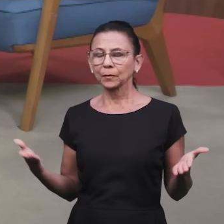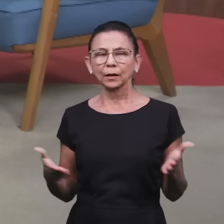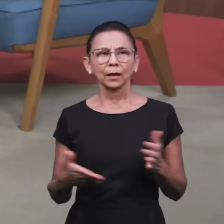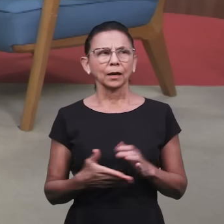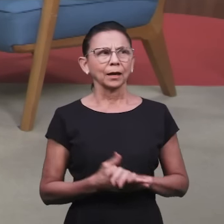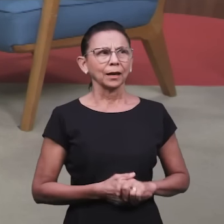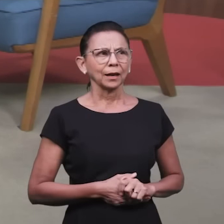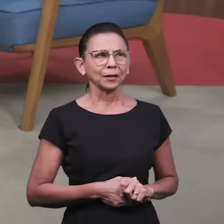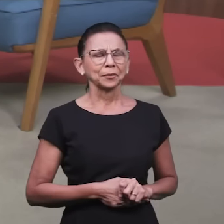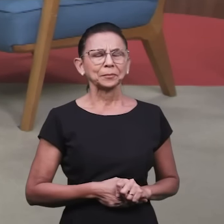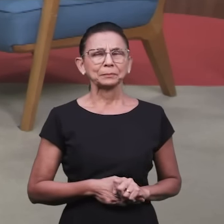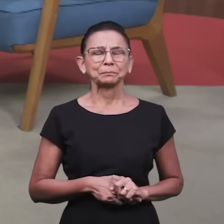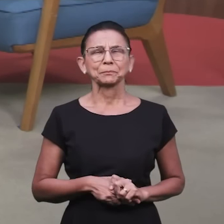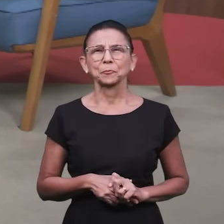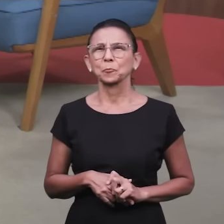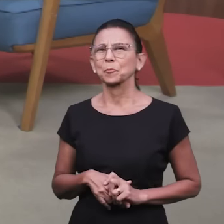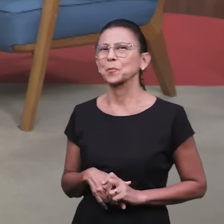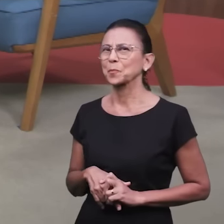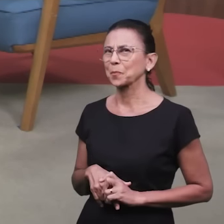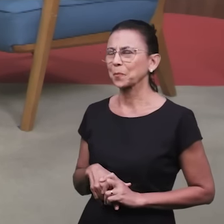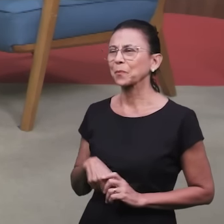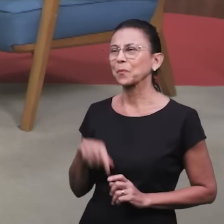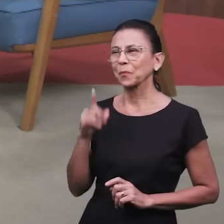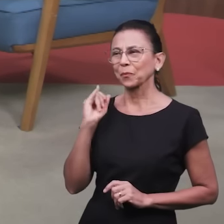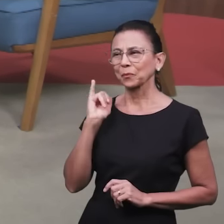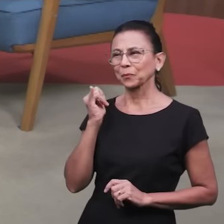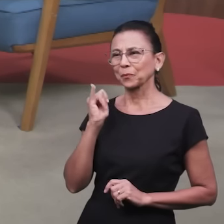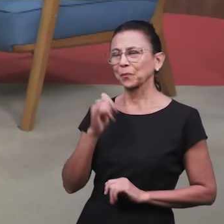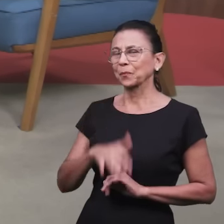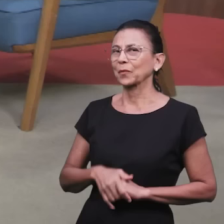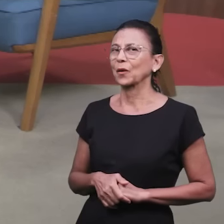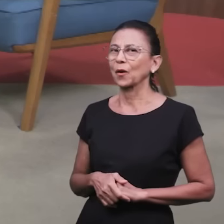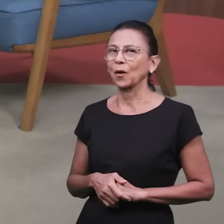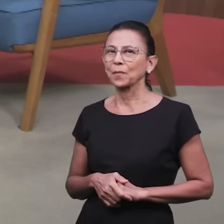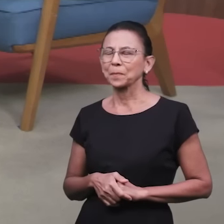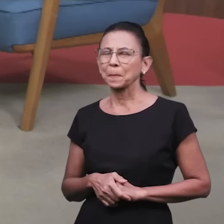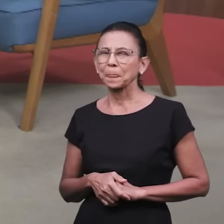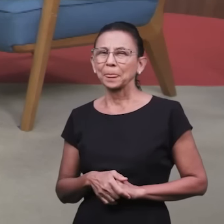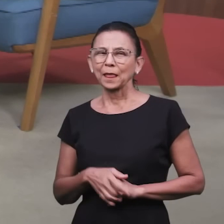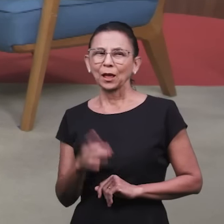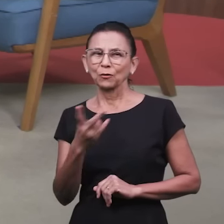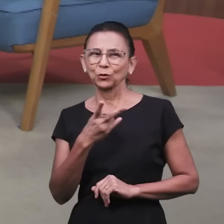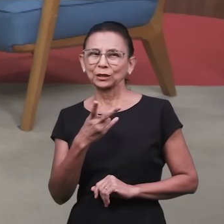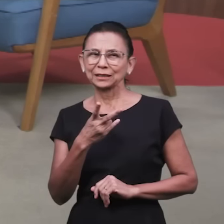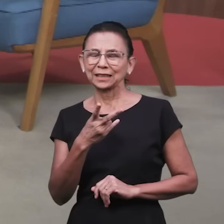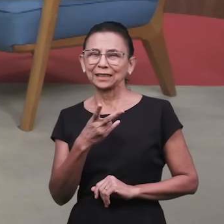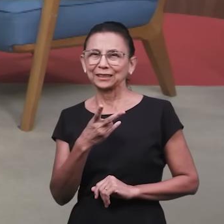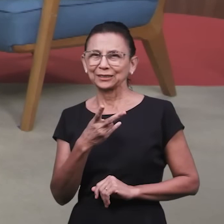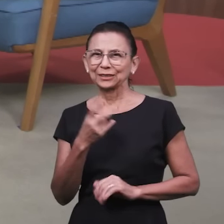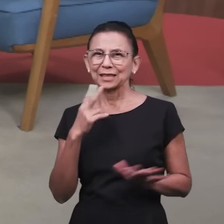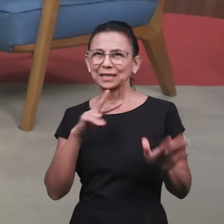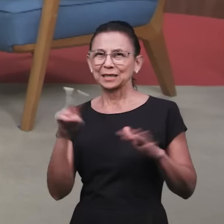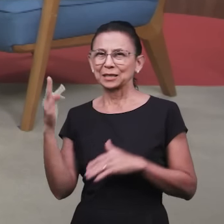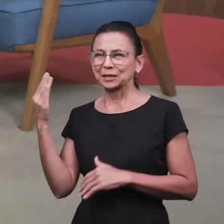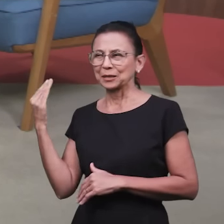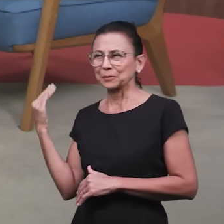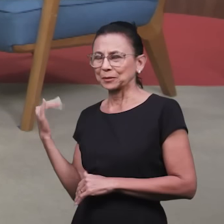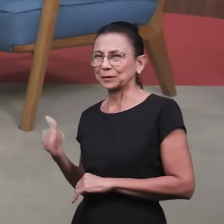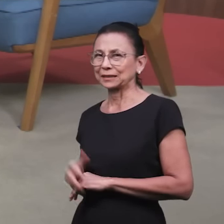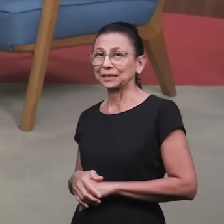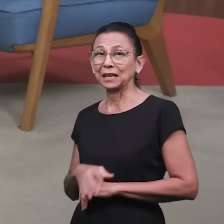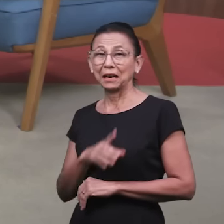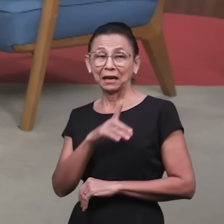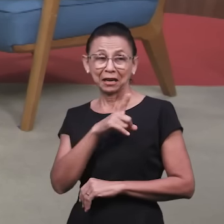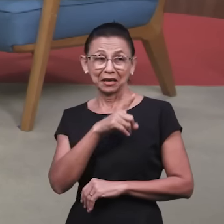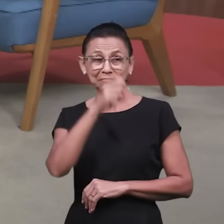Sabe de uma coisa? Eu gostei muito quando vocês explicaram sobre o QR Code, né? Na última semana, o Daniel não pôde estar aqui, né,